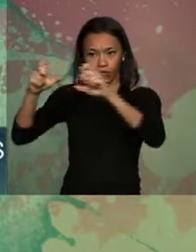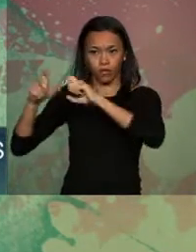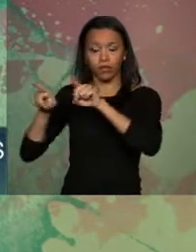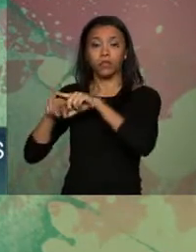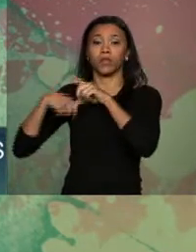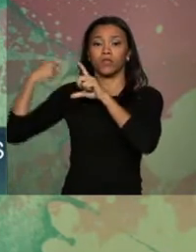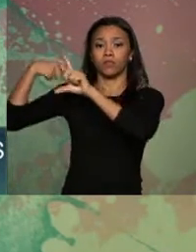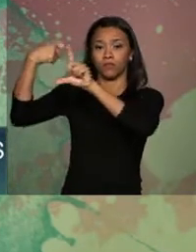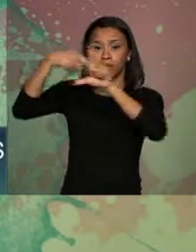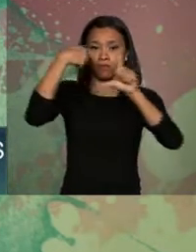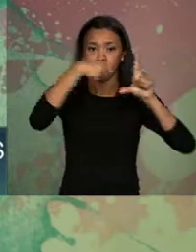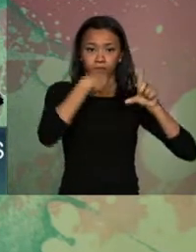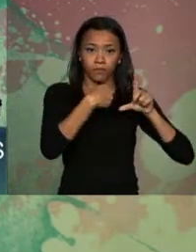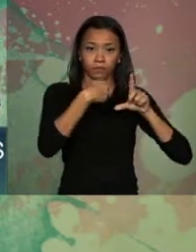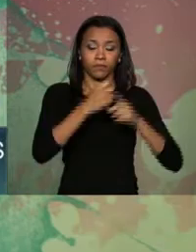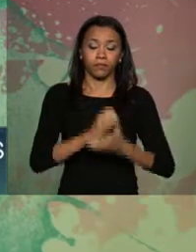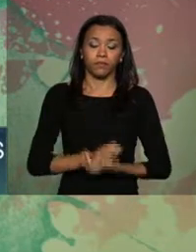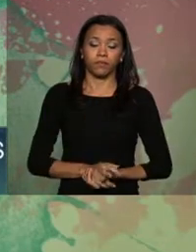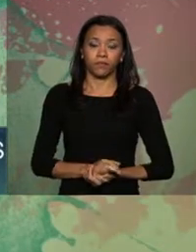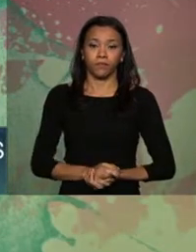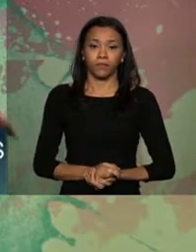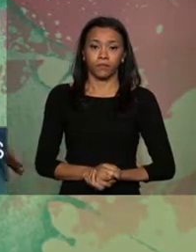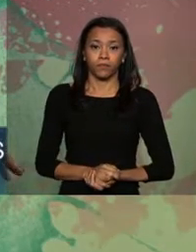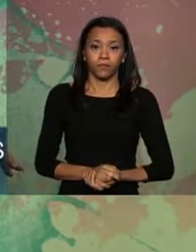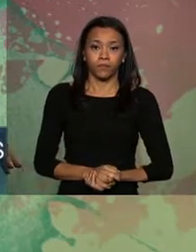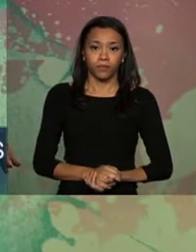fotógrafos e cinegrafistas.